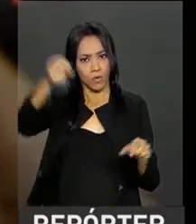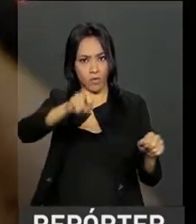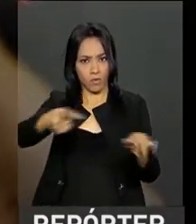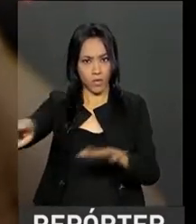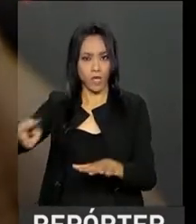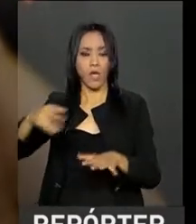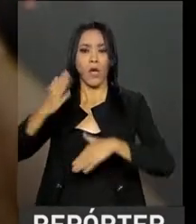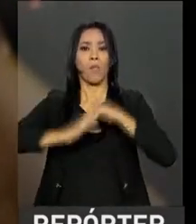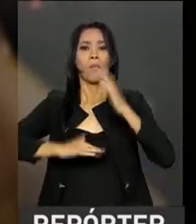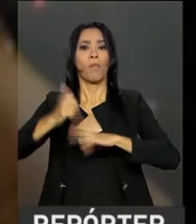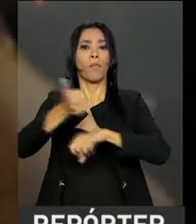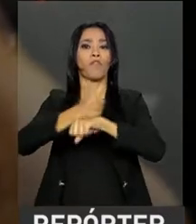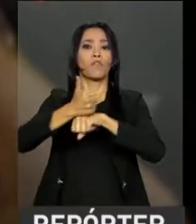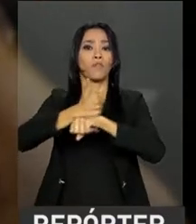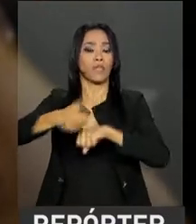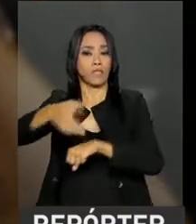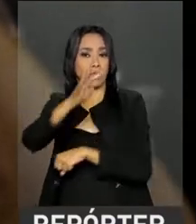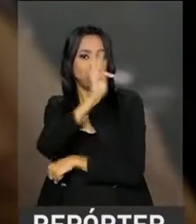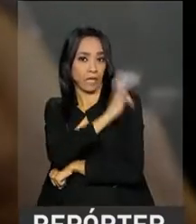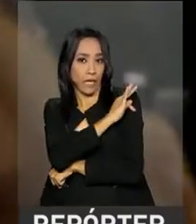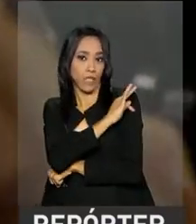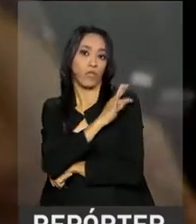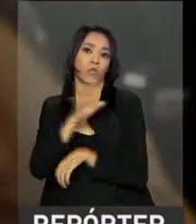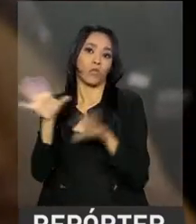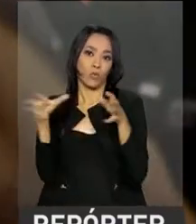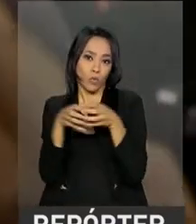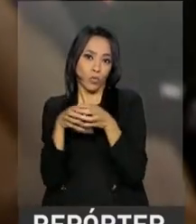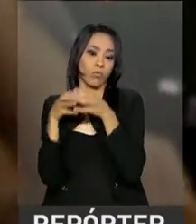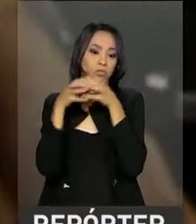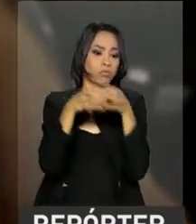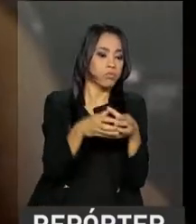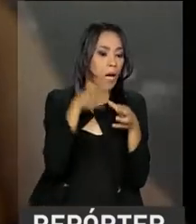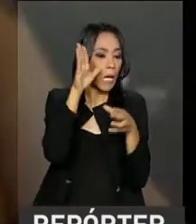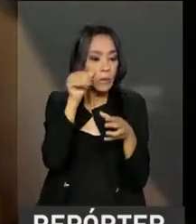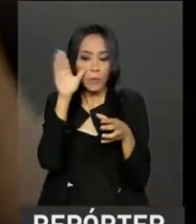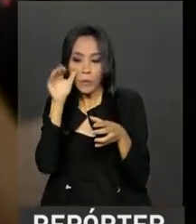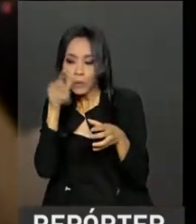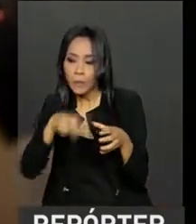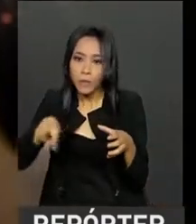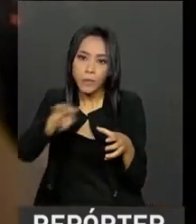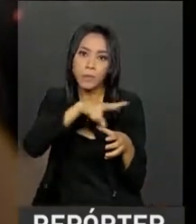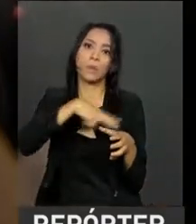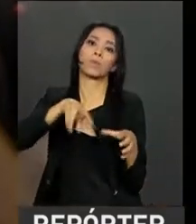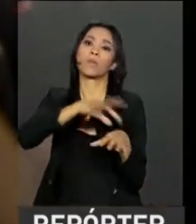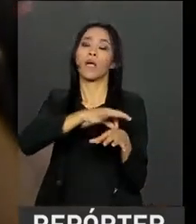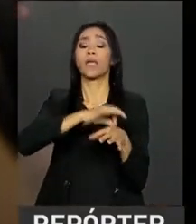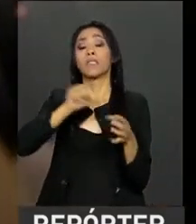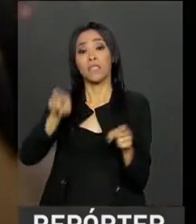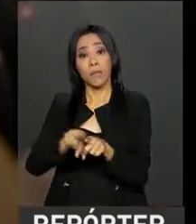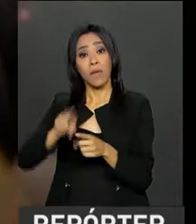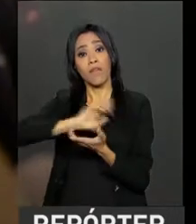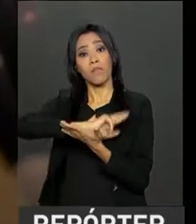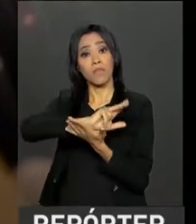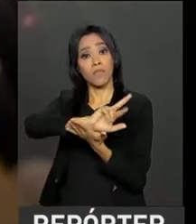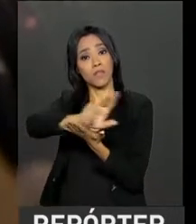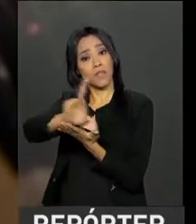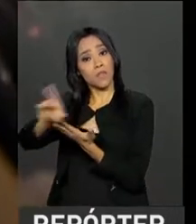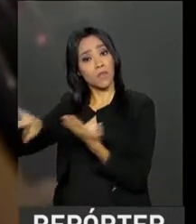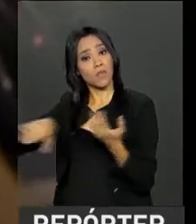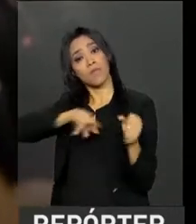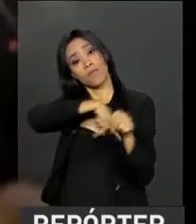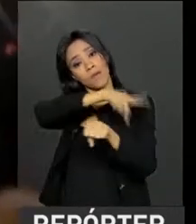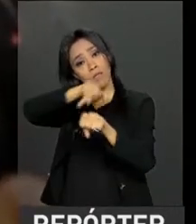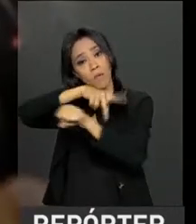para fazer também naturalmente o exame expressão mas veja aqui em pouquíssimo tempo vários países e um eventualmente